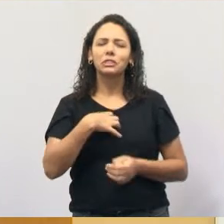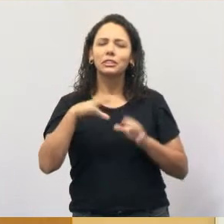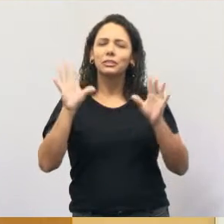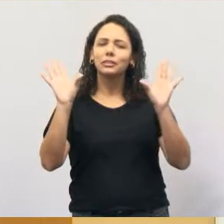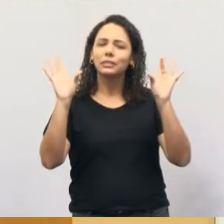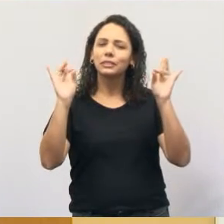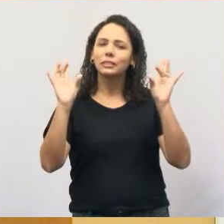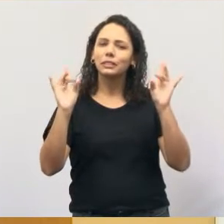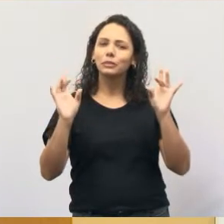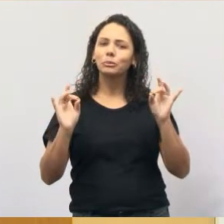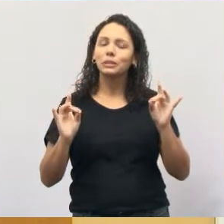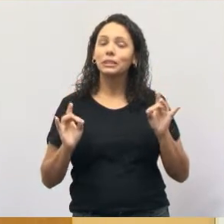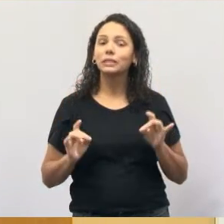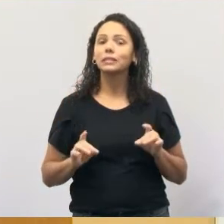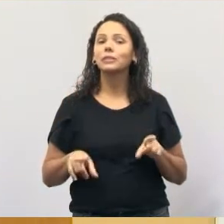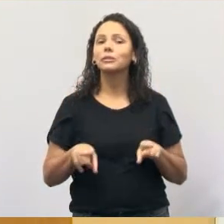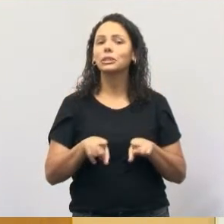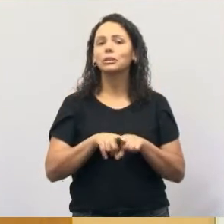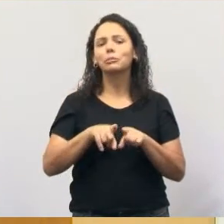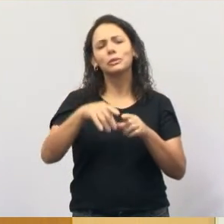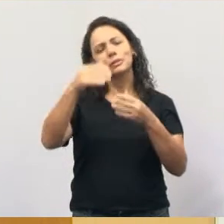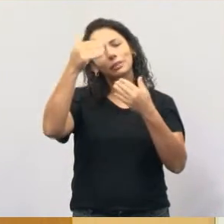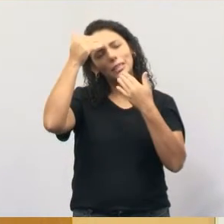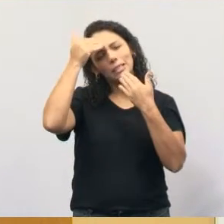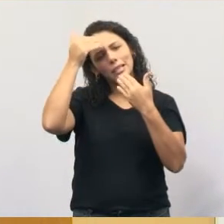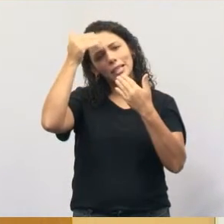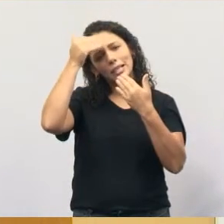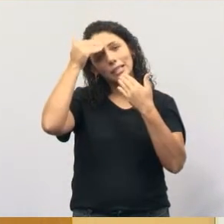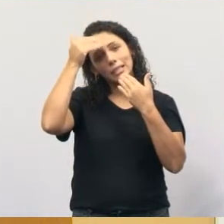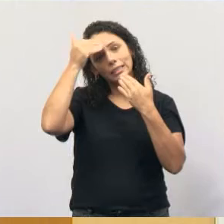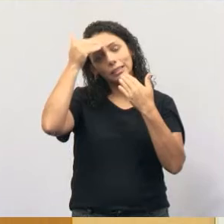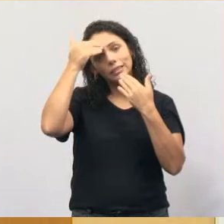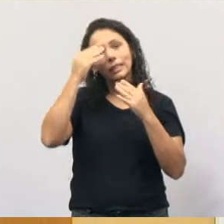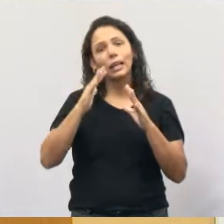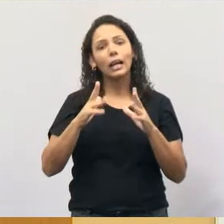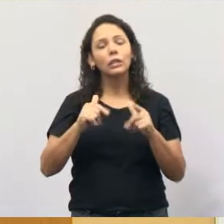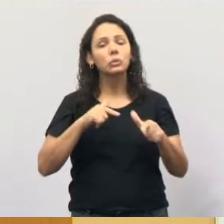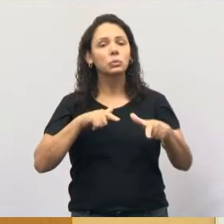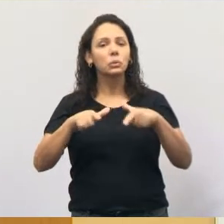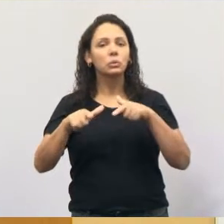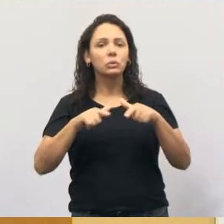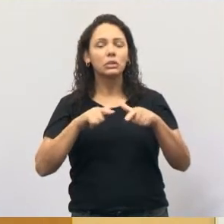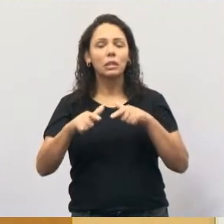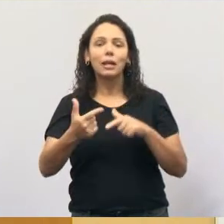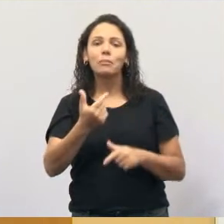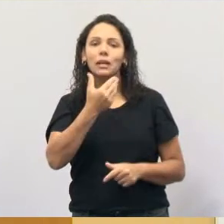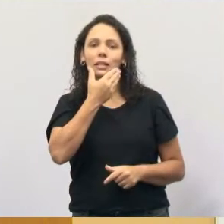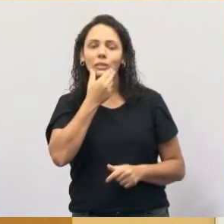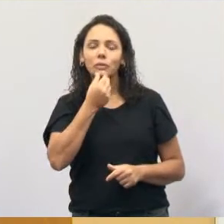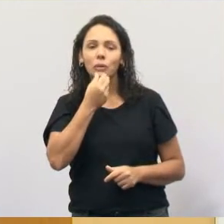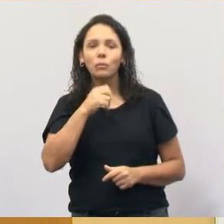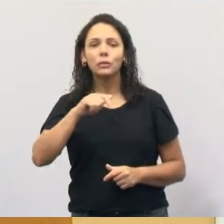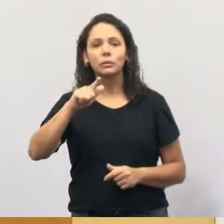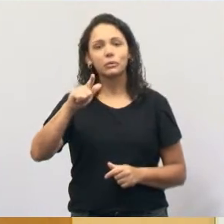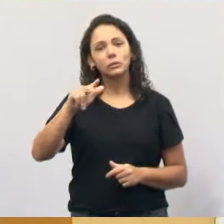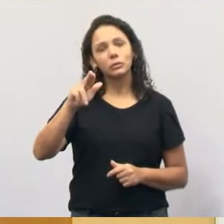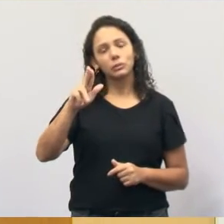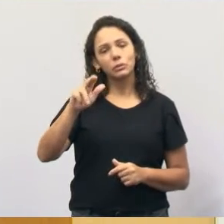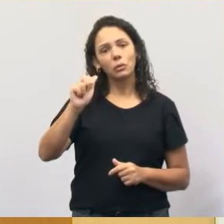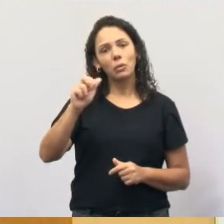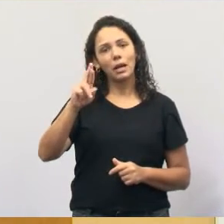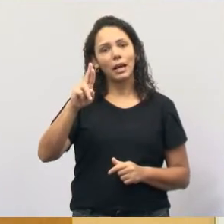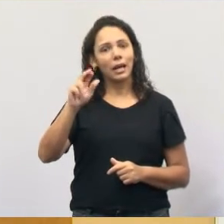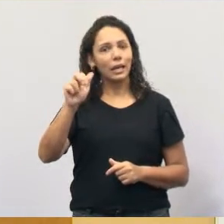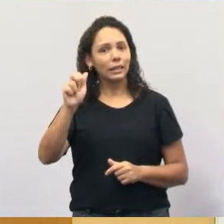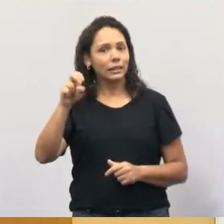agradecer, com o coração pequenininho, né, todo o trabalho do Guarana, que a gente podia estar fazendo essa homenagem e ele ser